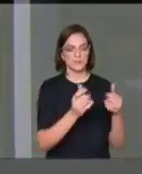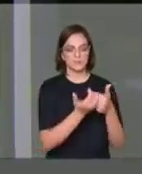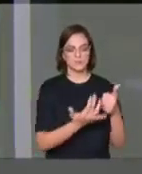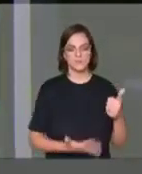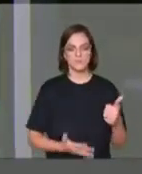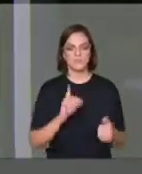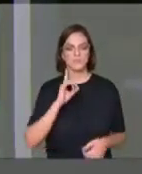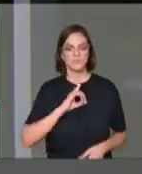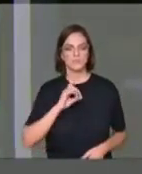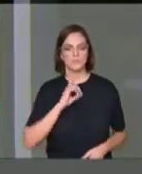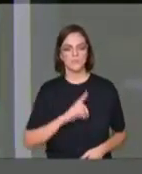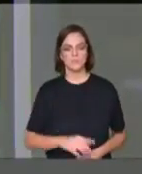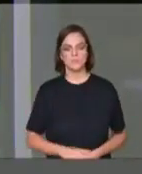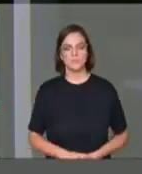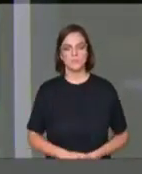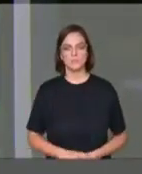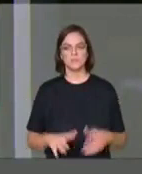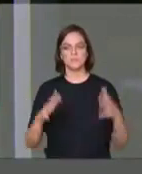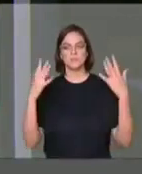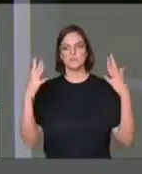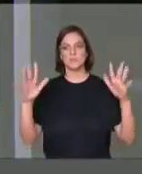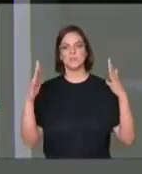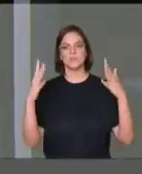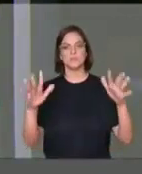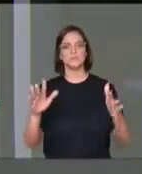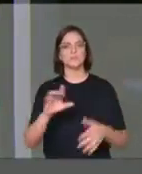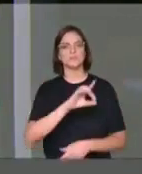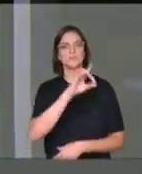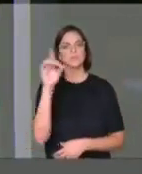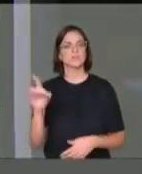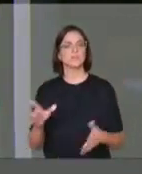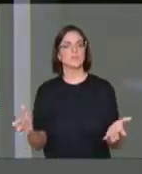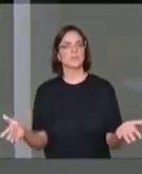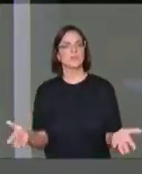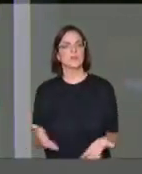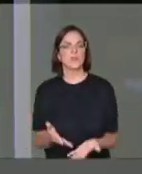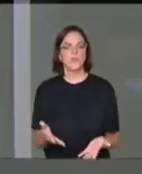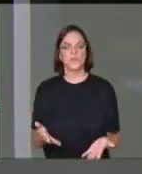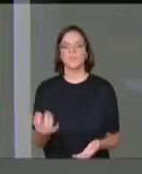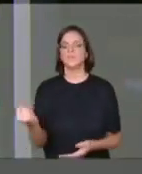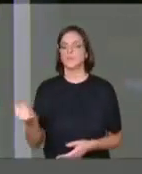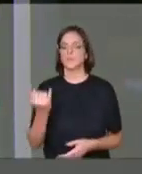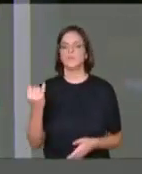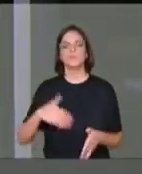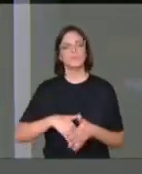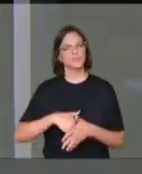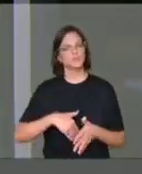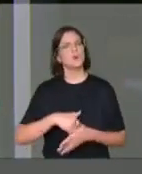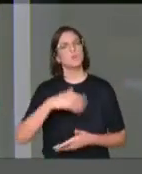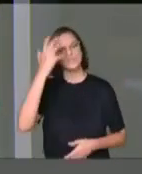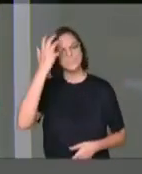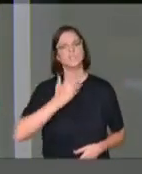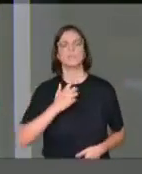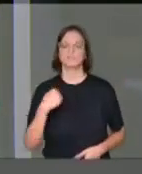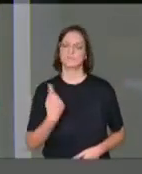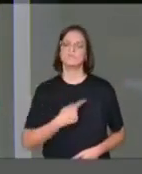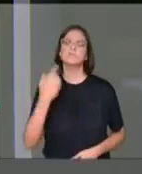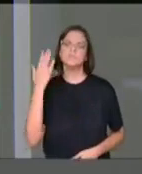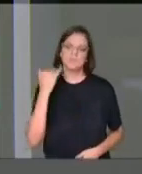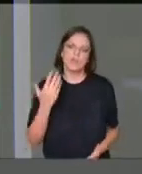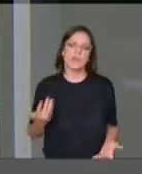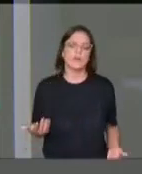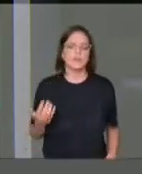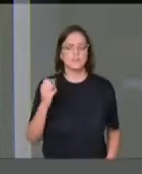clube. Parabéns por essa data que significa tanto. Futebol é coisa muito séria, né? E a gente sabe disso.